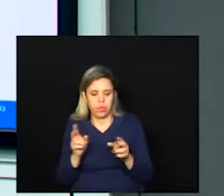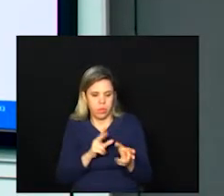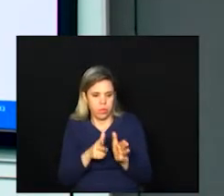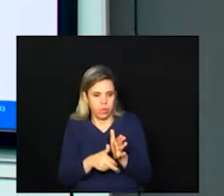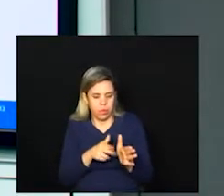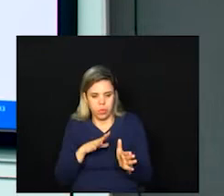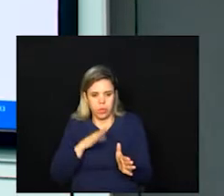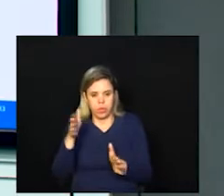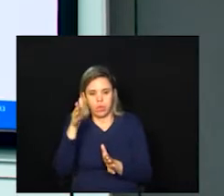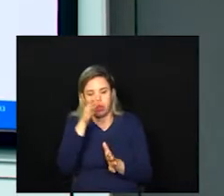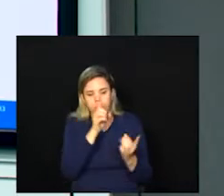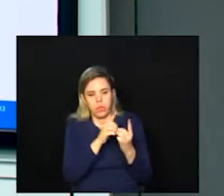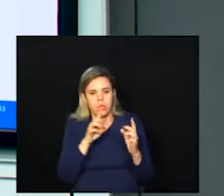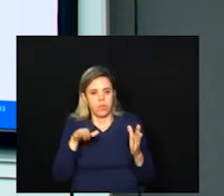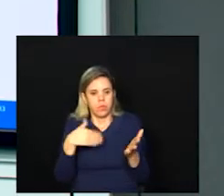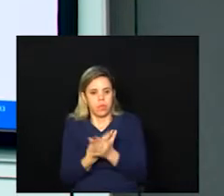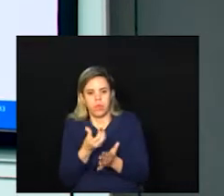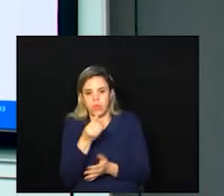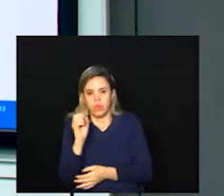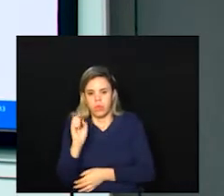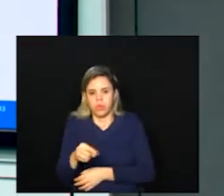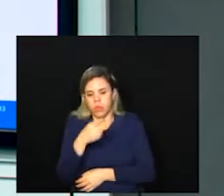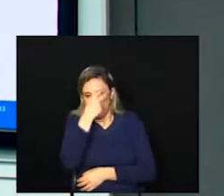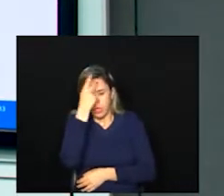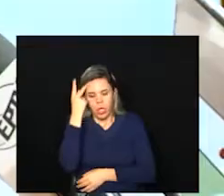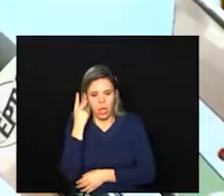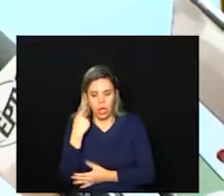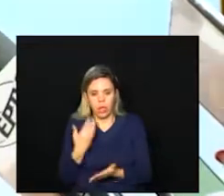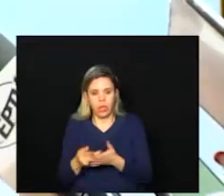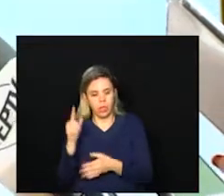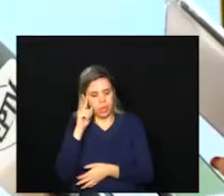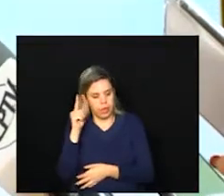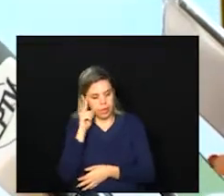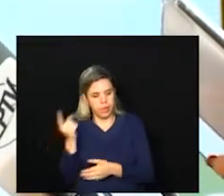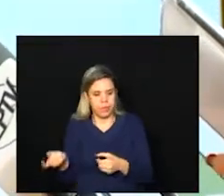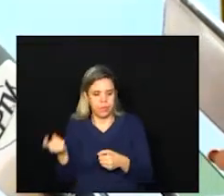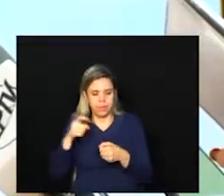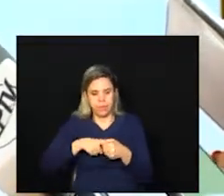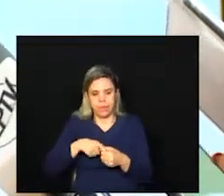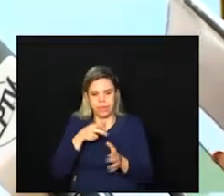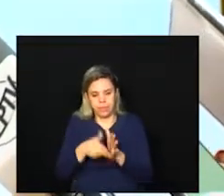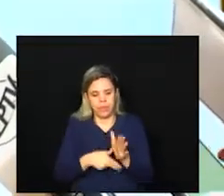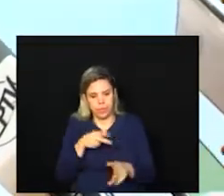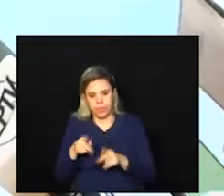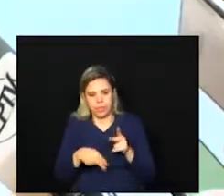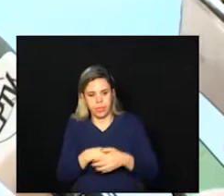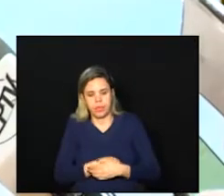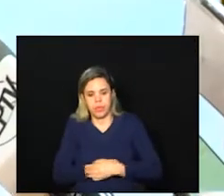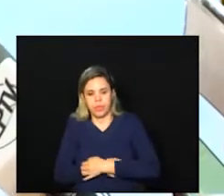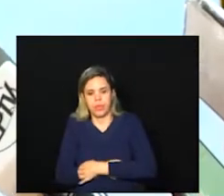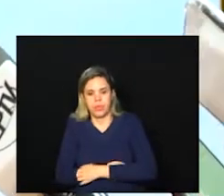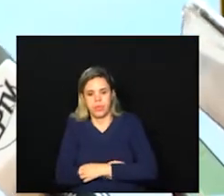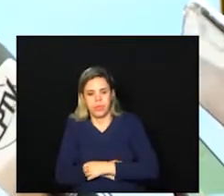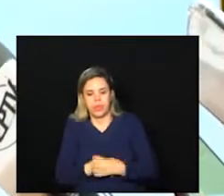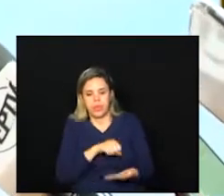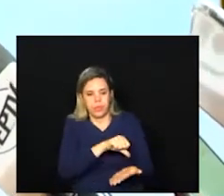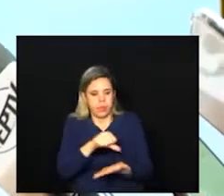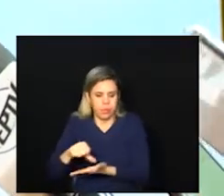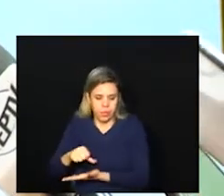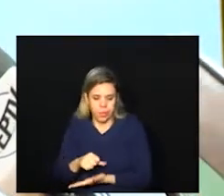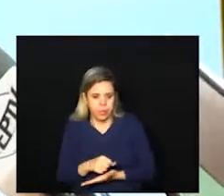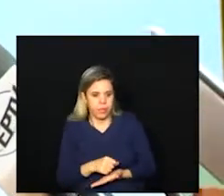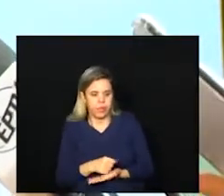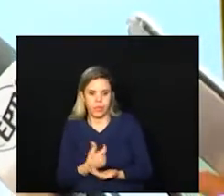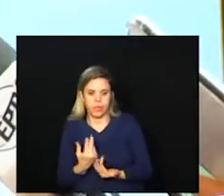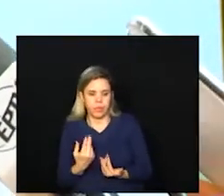Intercidades é de atender até 60 mil passageiros por dia. Que a retomada do trem de passageiros entre regiões metropolitanas,